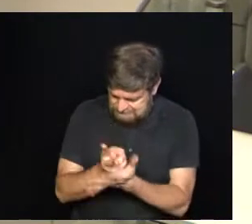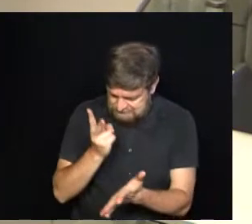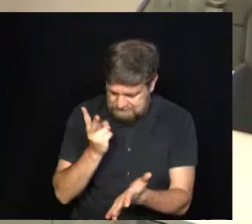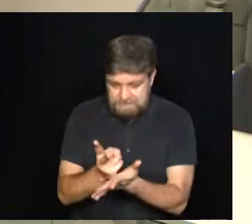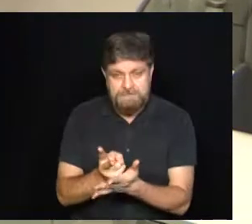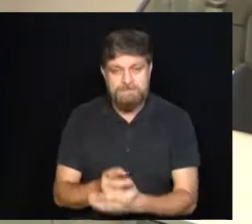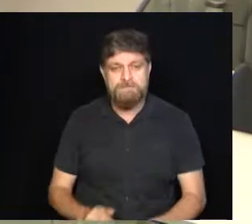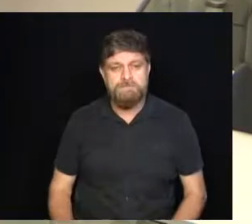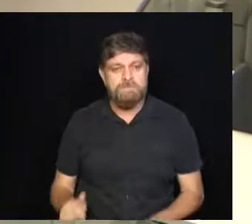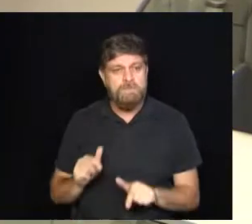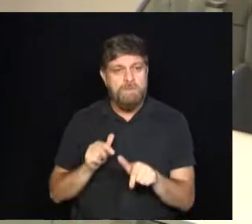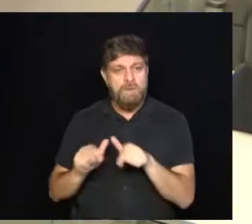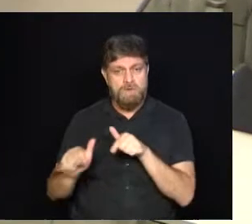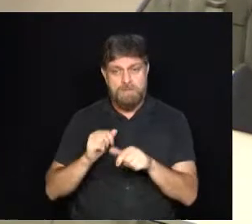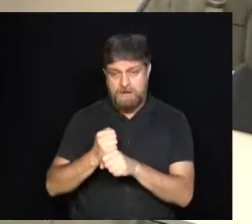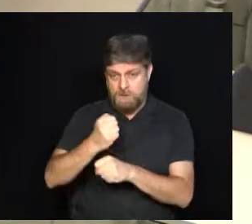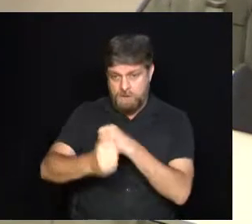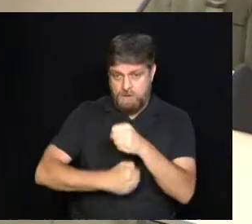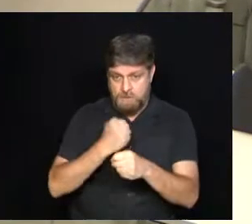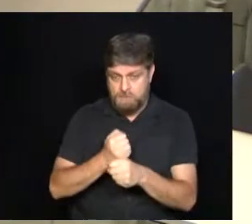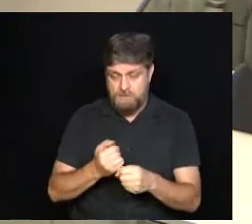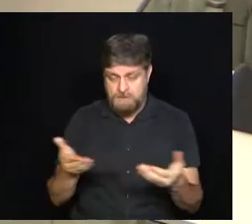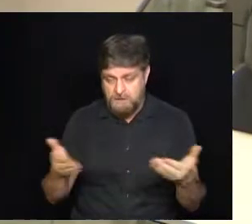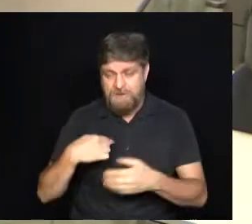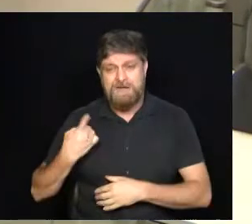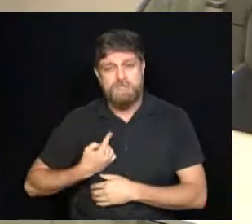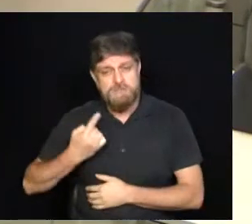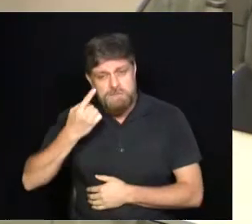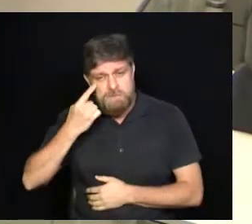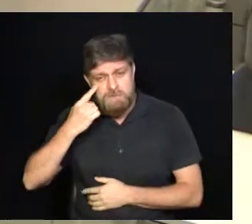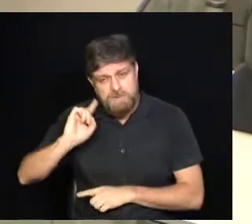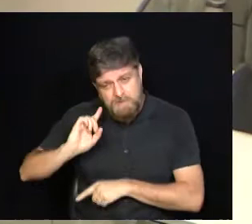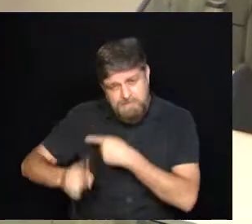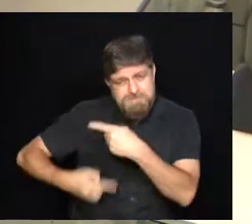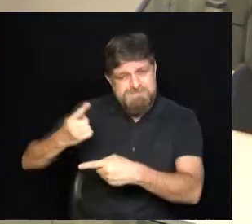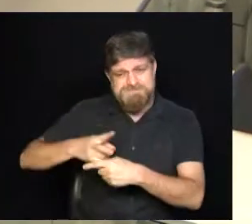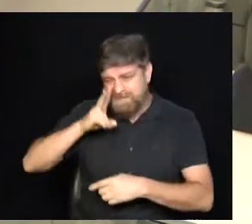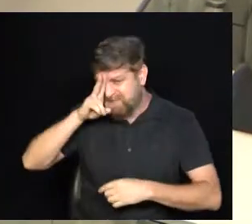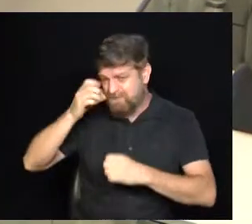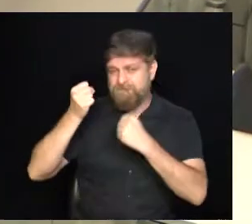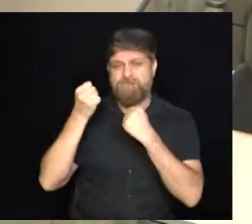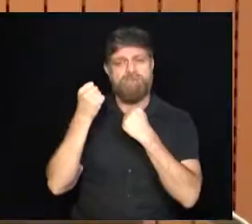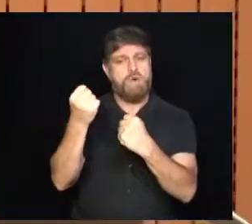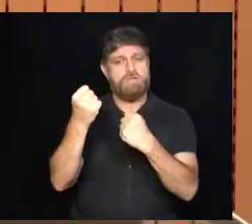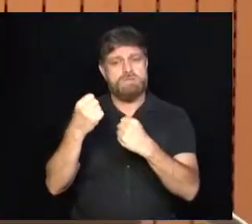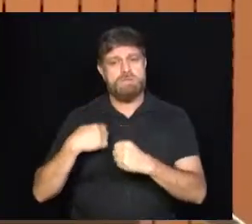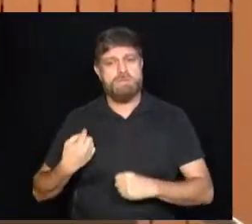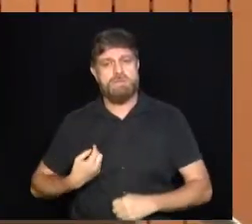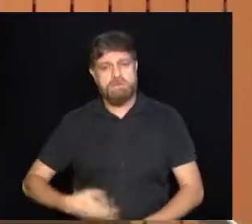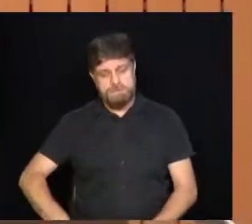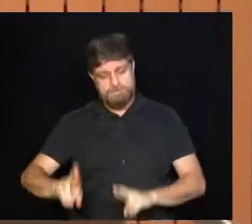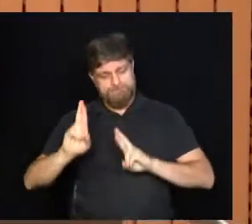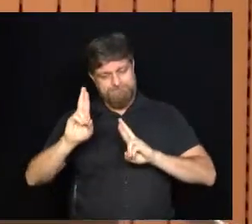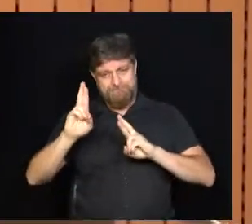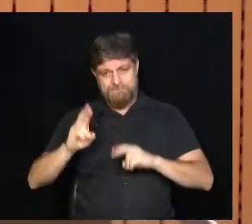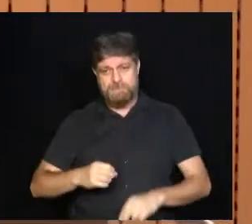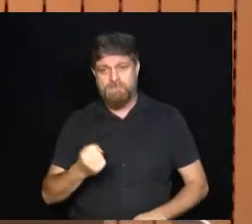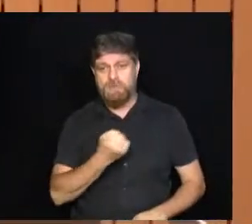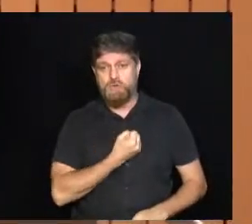um trabalho que esse ano nós vimos que ele ganhou muito mais corpo. Esperamos que os números